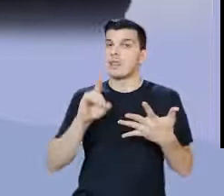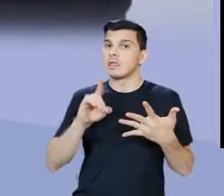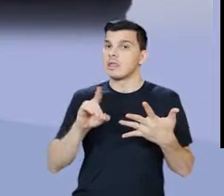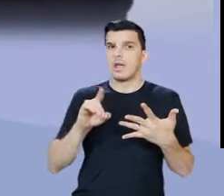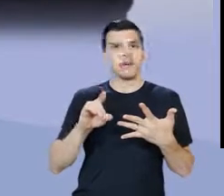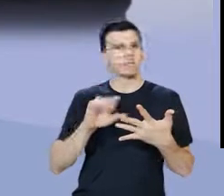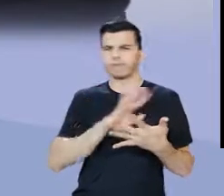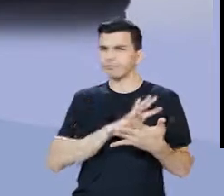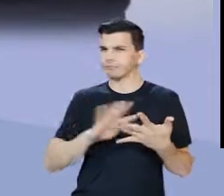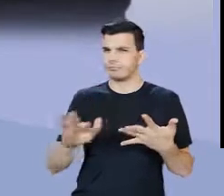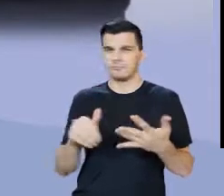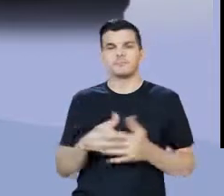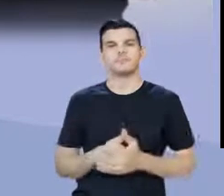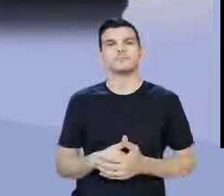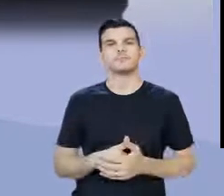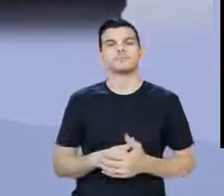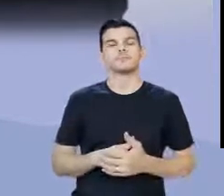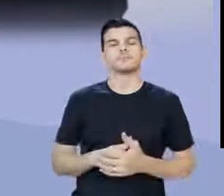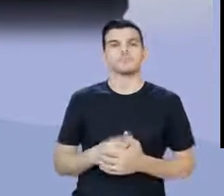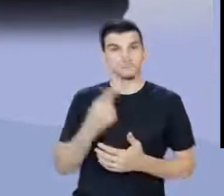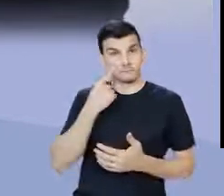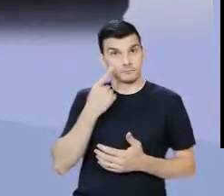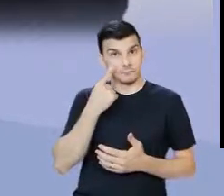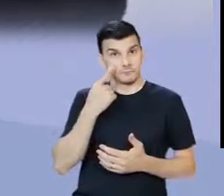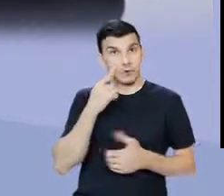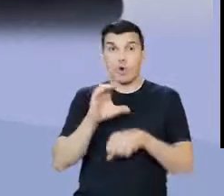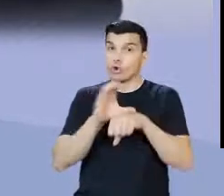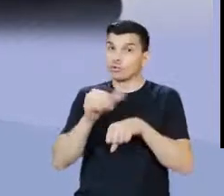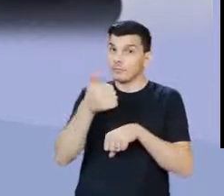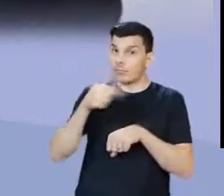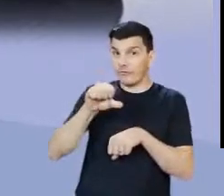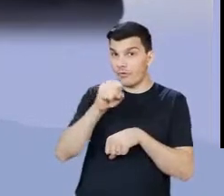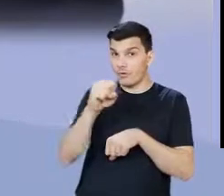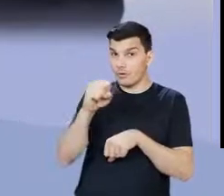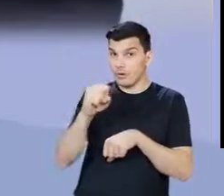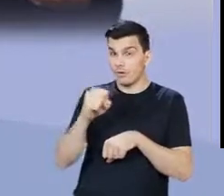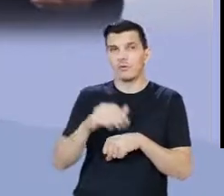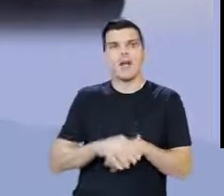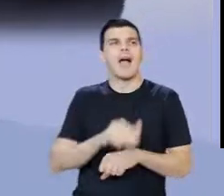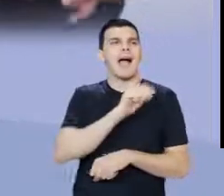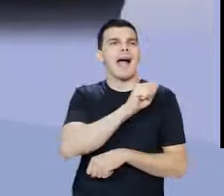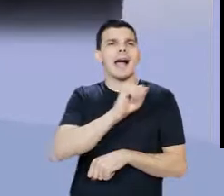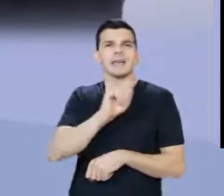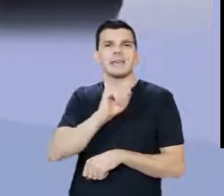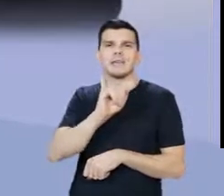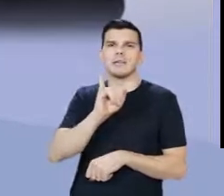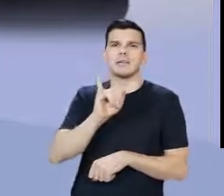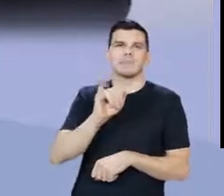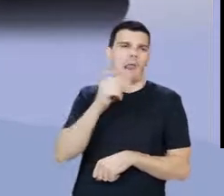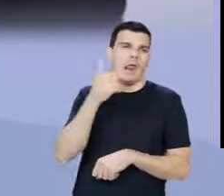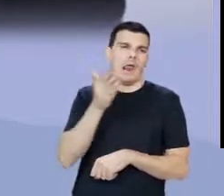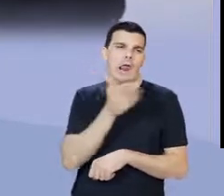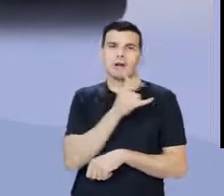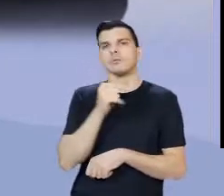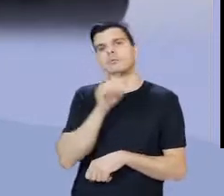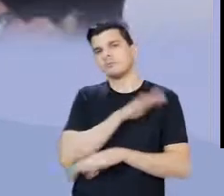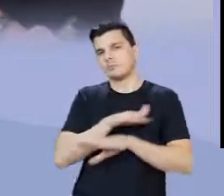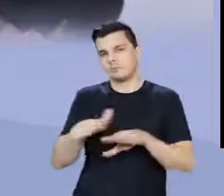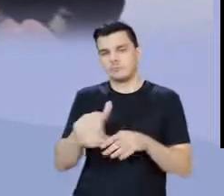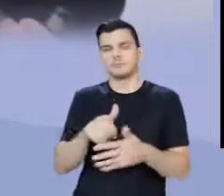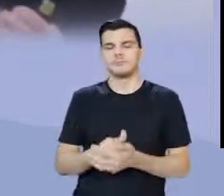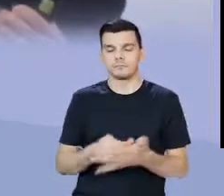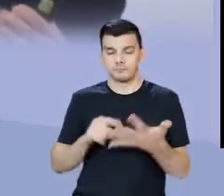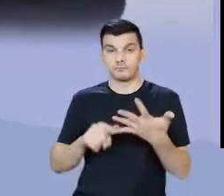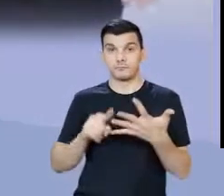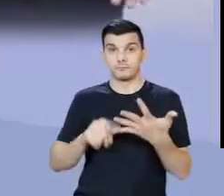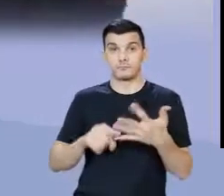eu já posso descartar com toda certeza a letra D. Nós estamos na Constituição de 88, então aqueles atos institucionais